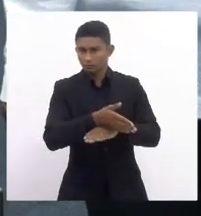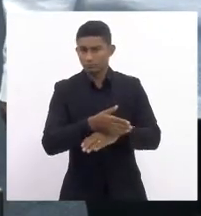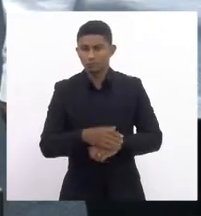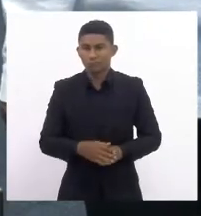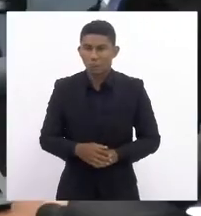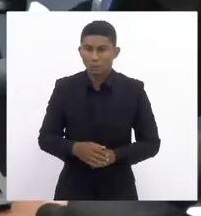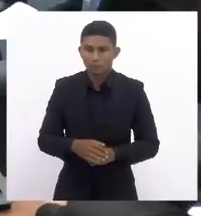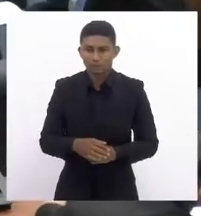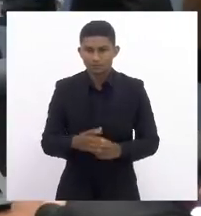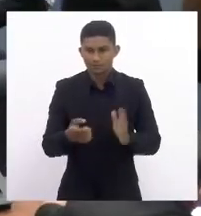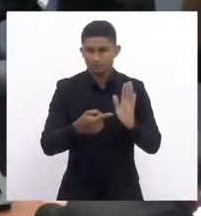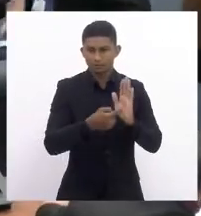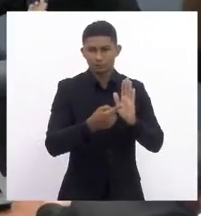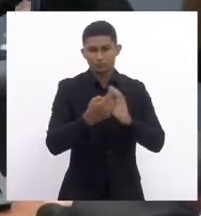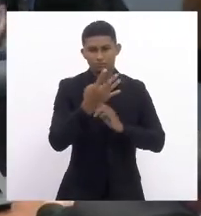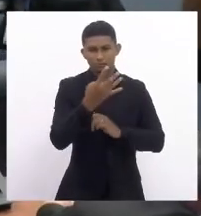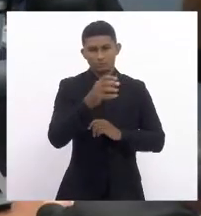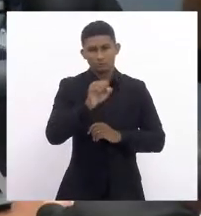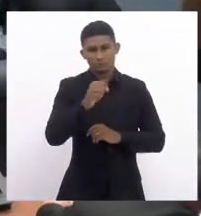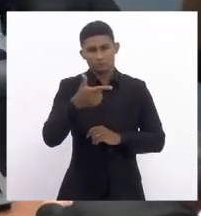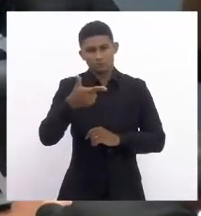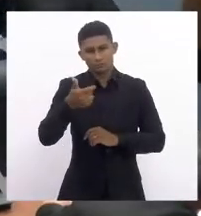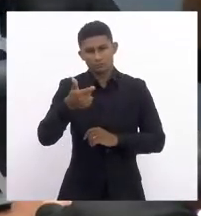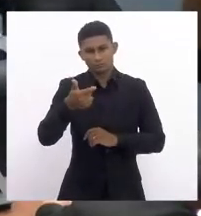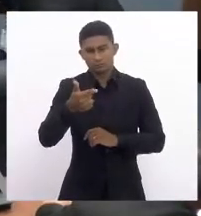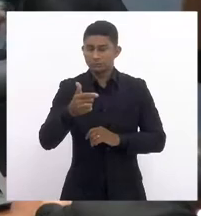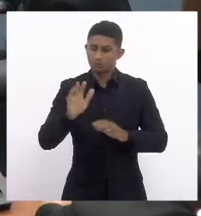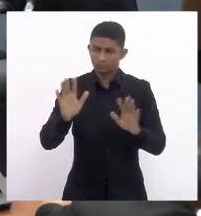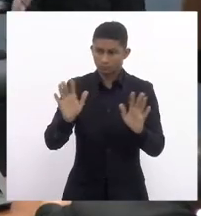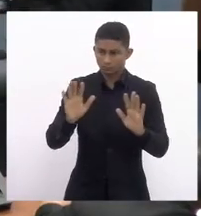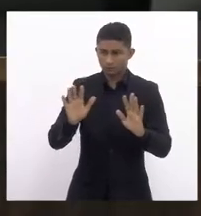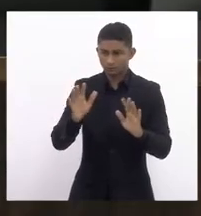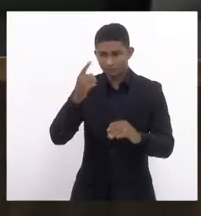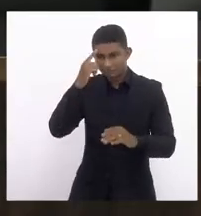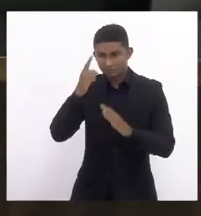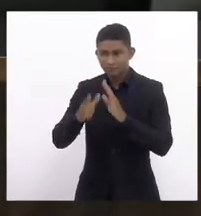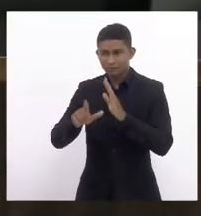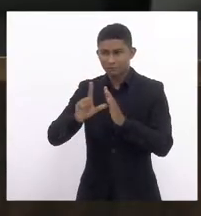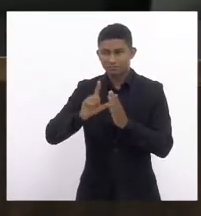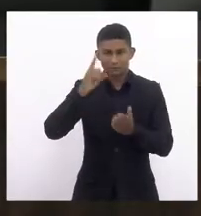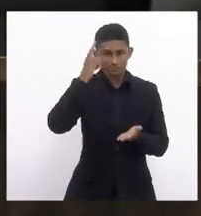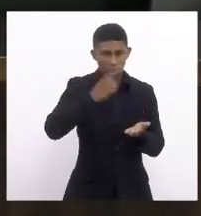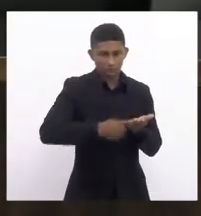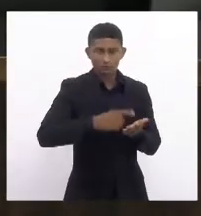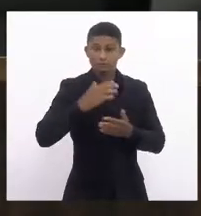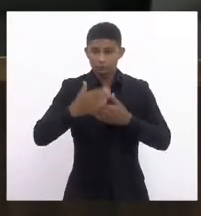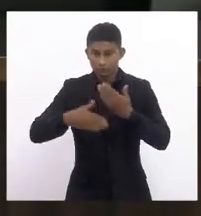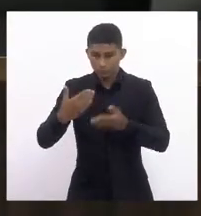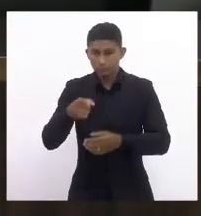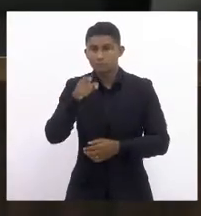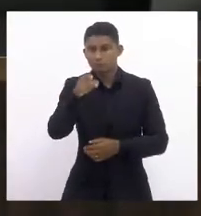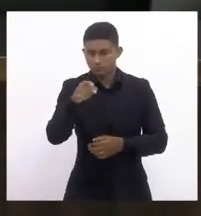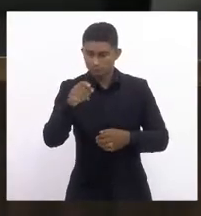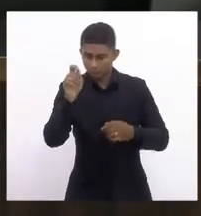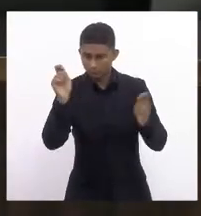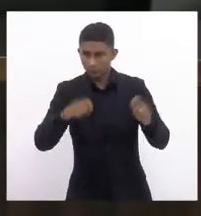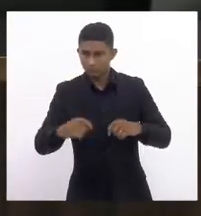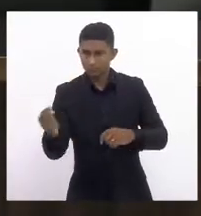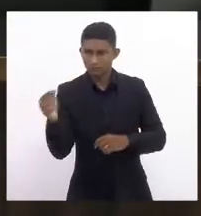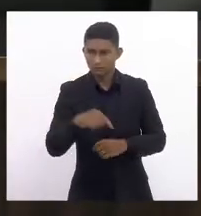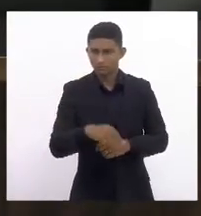O 4812 nós não estamos falando ainda, estamos falando só o que está acordado. Então, no momento oportuno, Vossa Excelência terá a oportunidade de fazer os